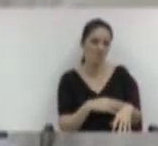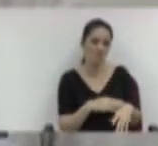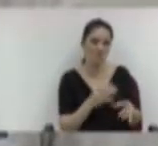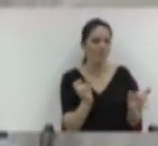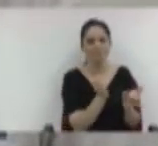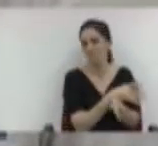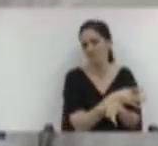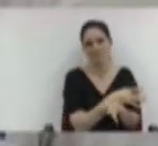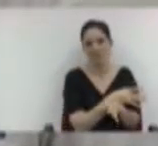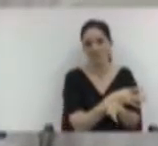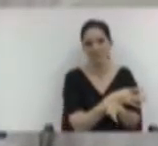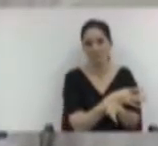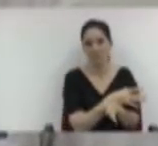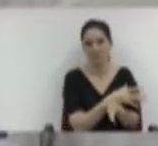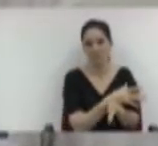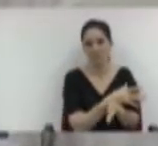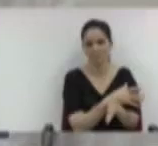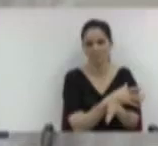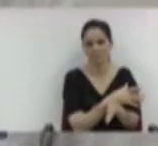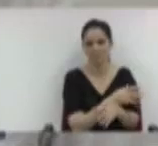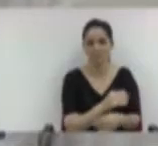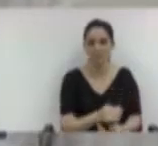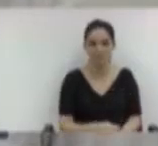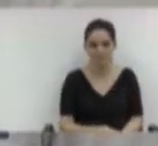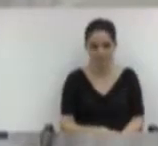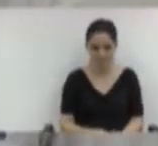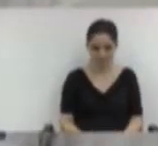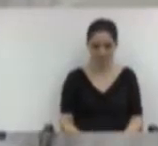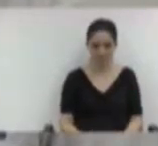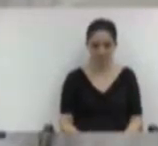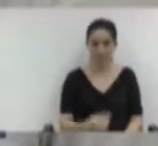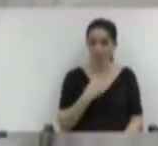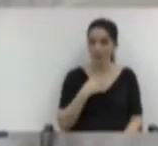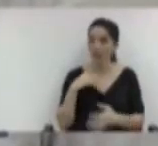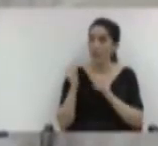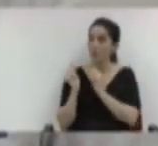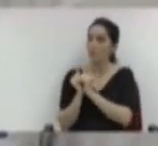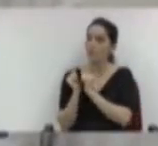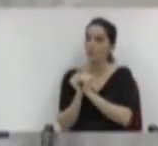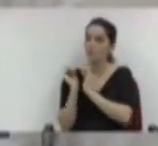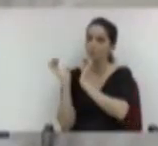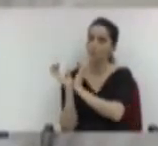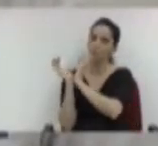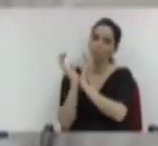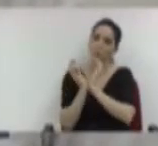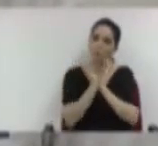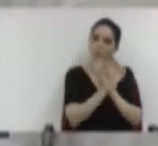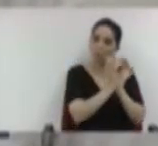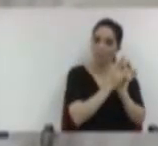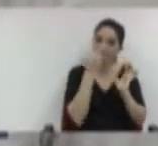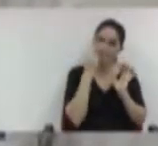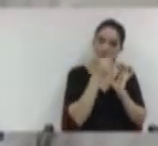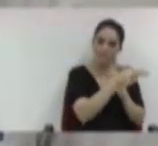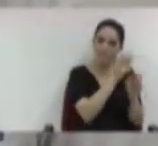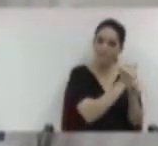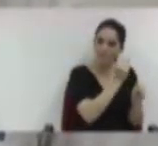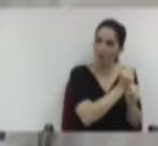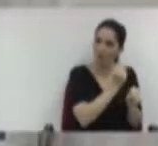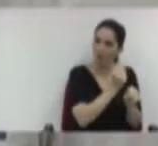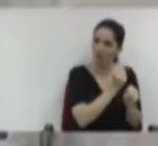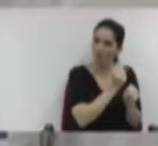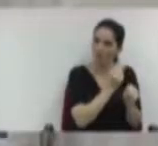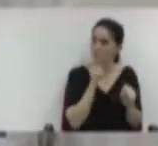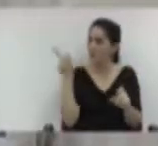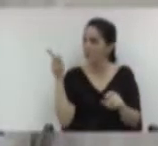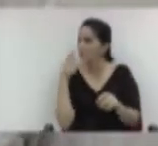semana, olha, eu quero ir contigo lá ver. Quando começamos a conversar com pessoas de comunidade, até fazendo um retiro lá na comunidade, as pessoas, quero ir lá contigo,